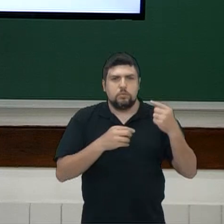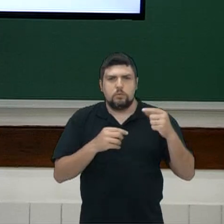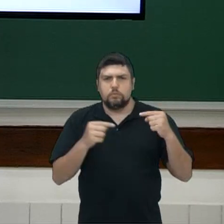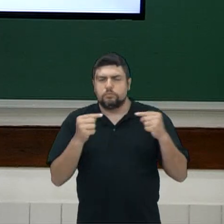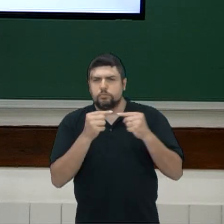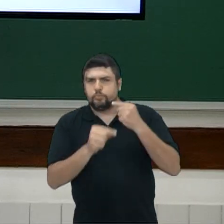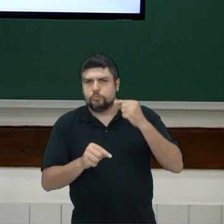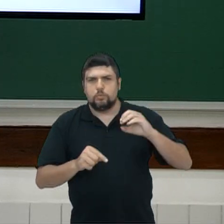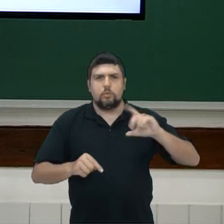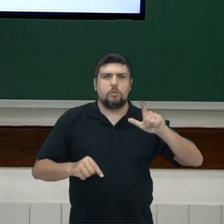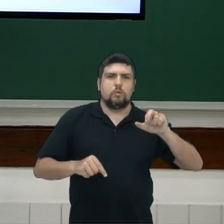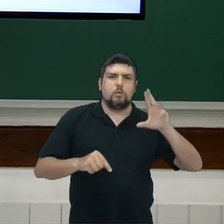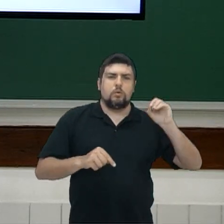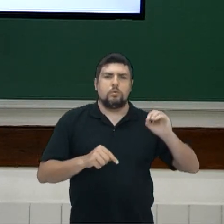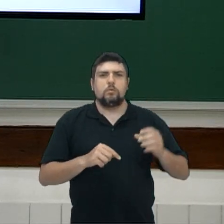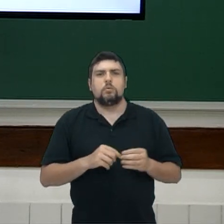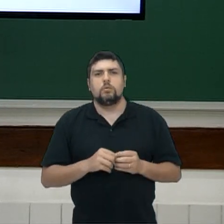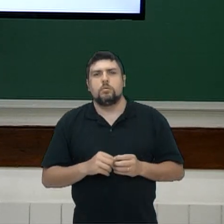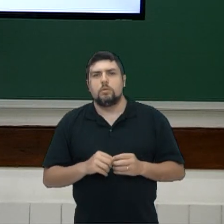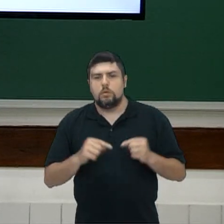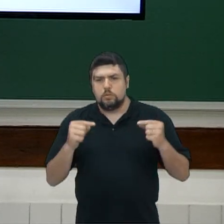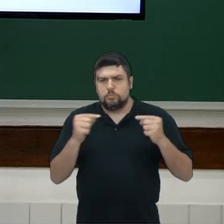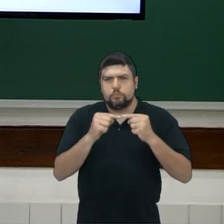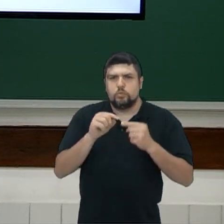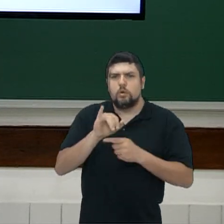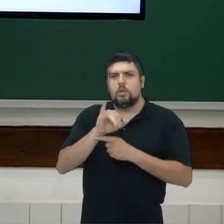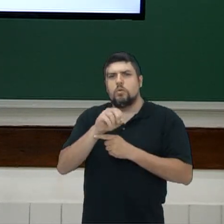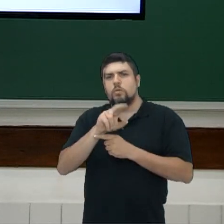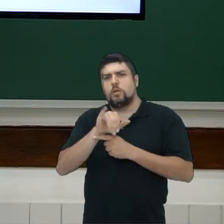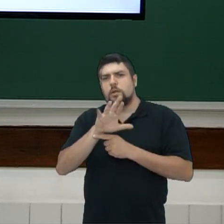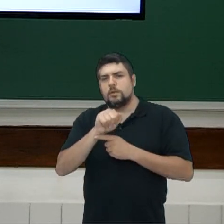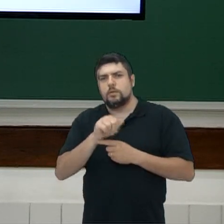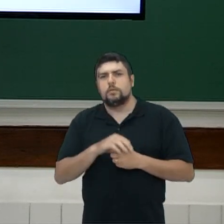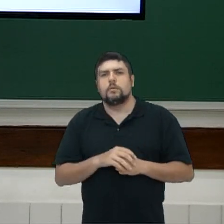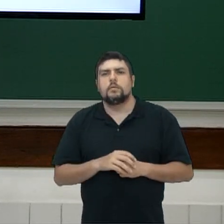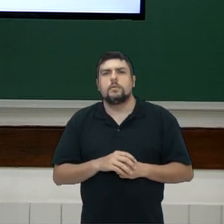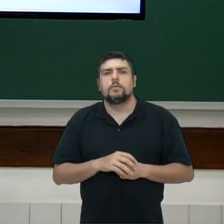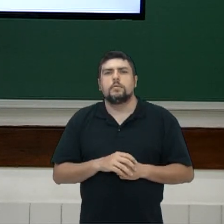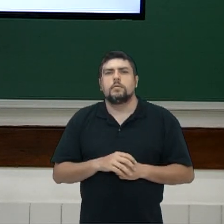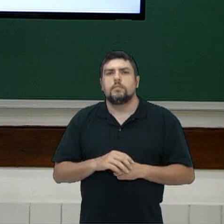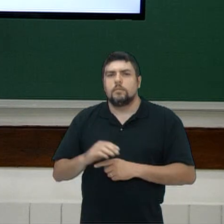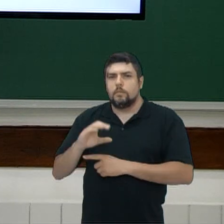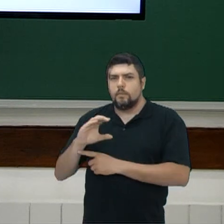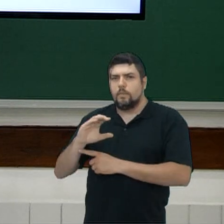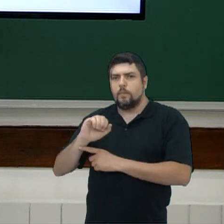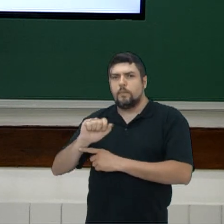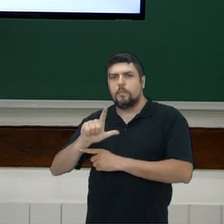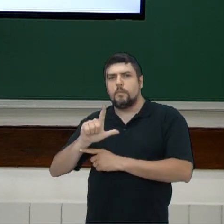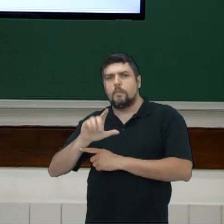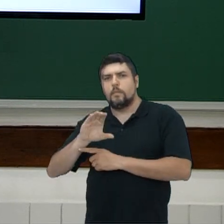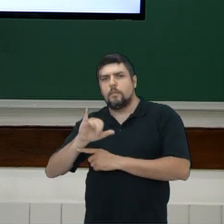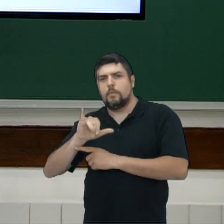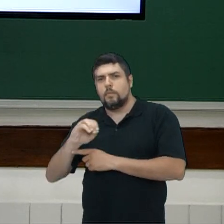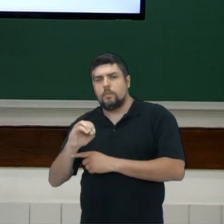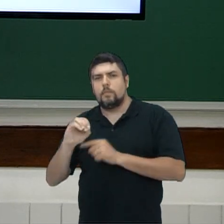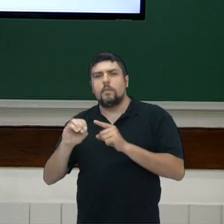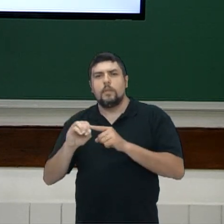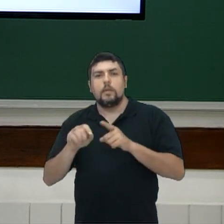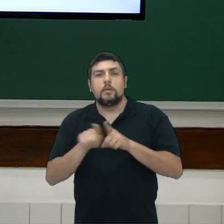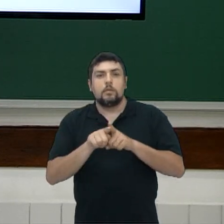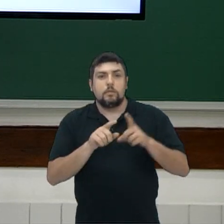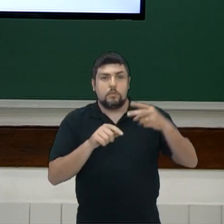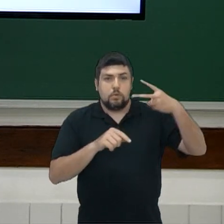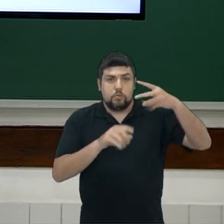cloro. Faz ligação iônica. E o cálcio também. O cálcio pertence ao segundo grupo da tabela